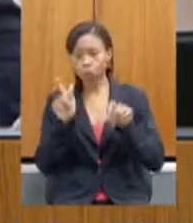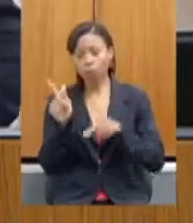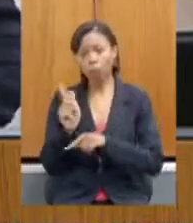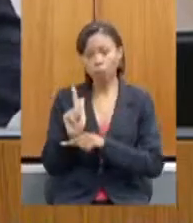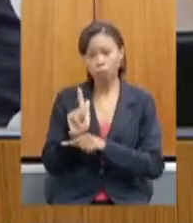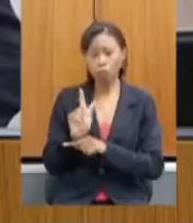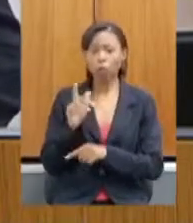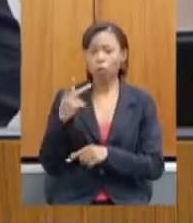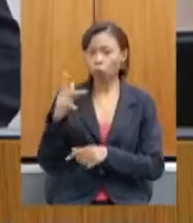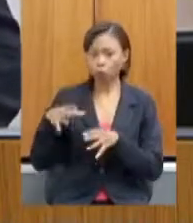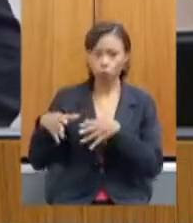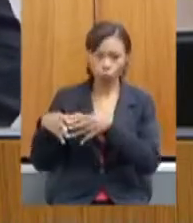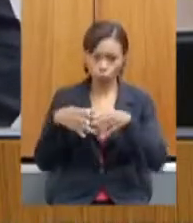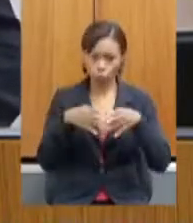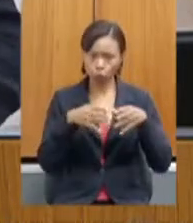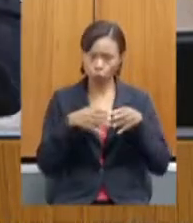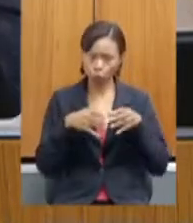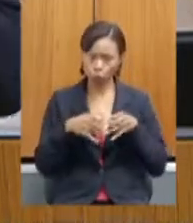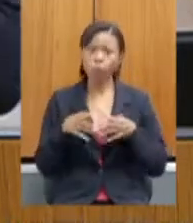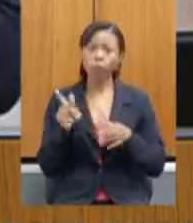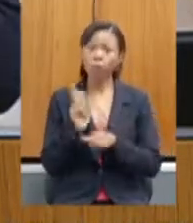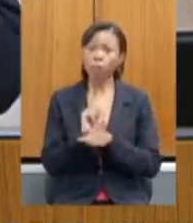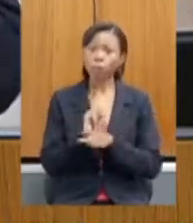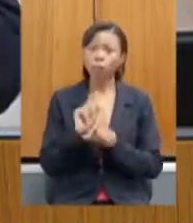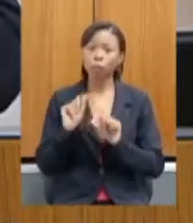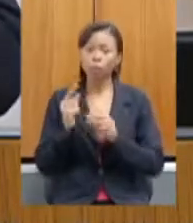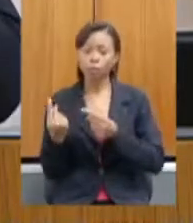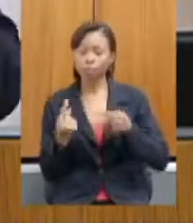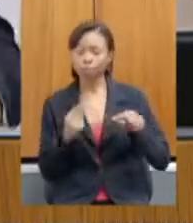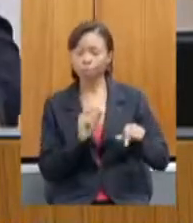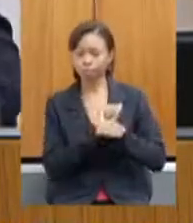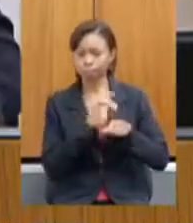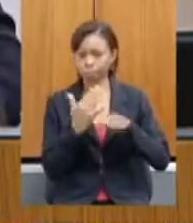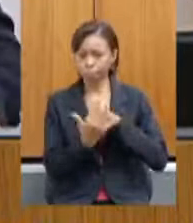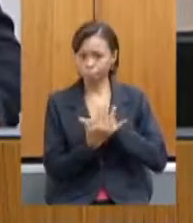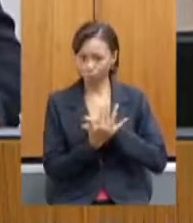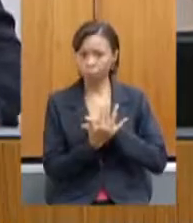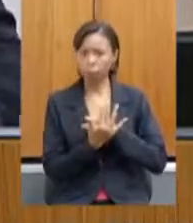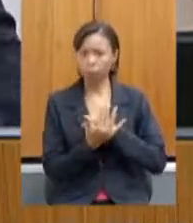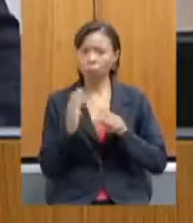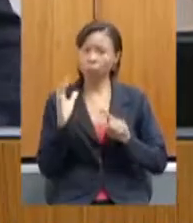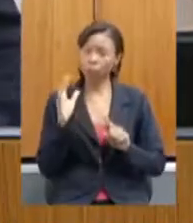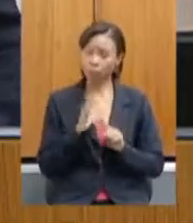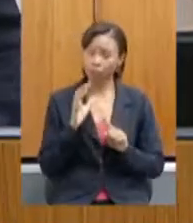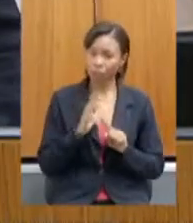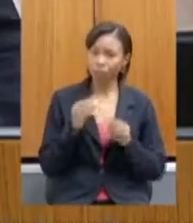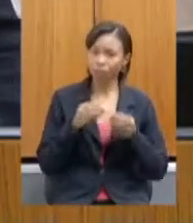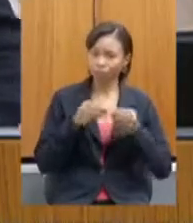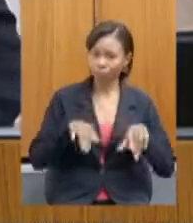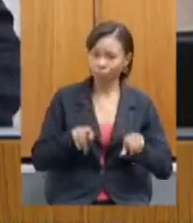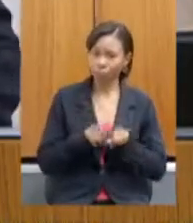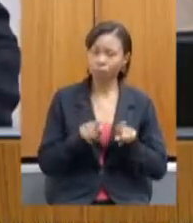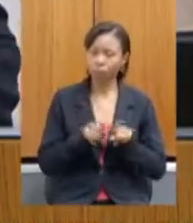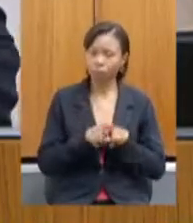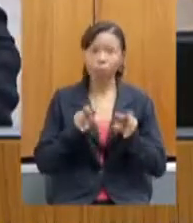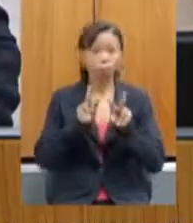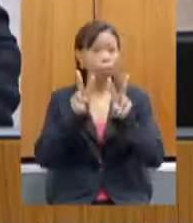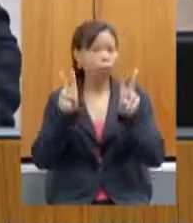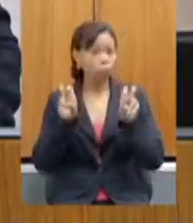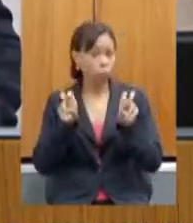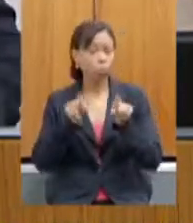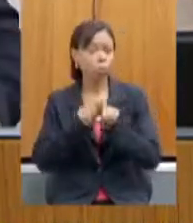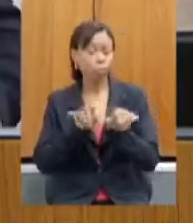as ações adotadas para o enfrentamento da pandemia de Covid-19 e seus impactos, bem como sobre o